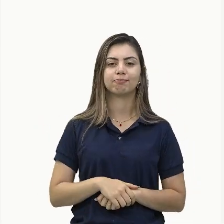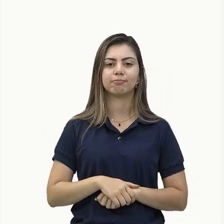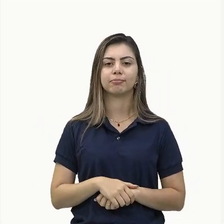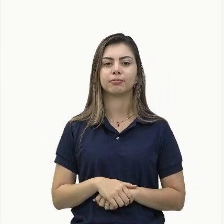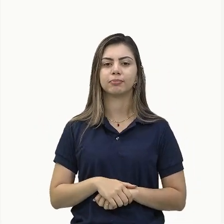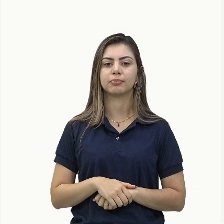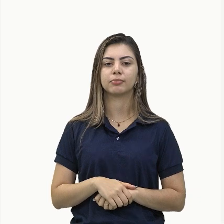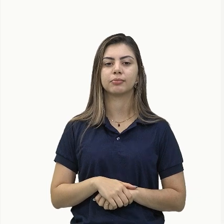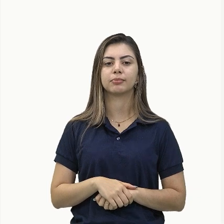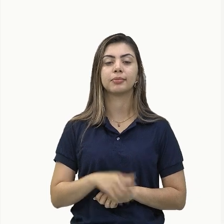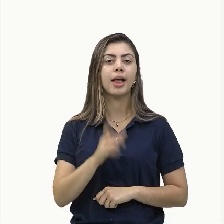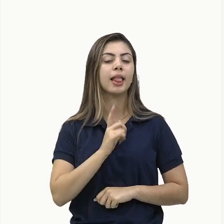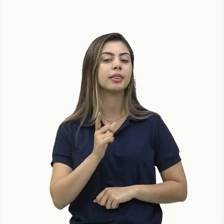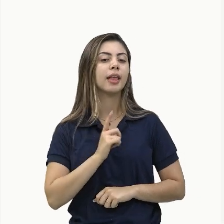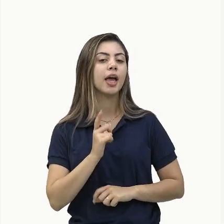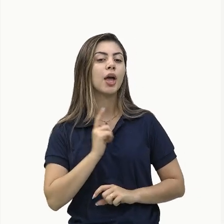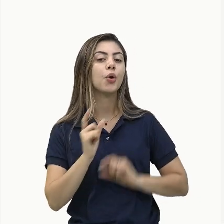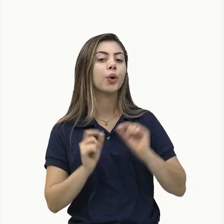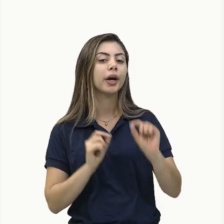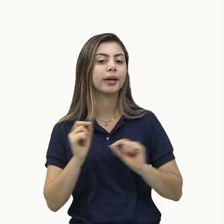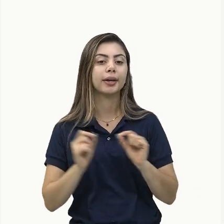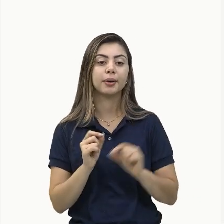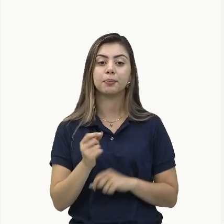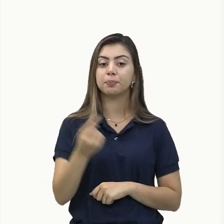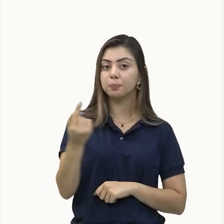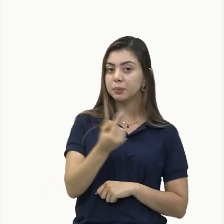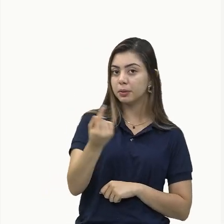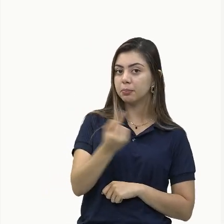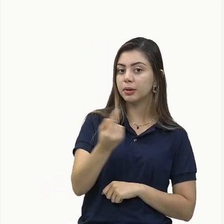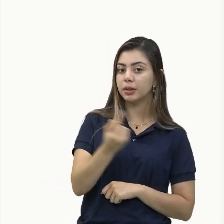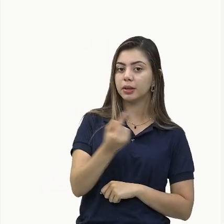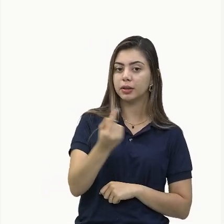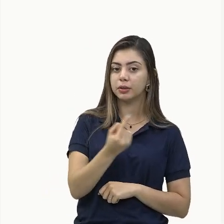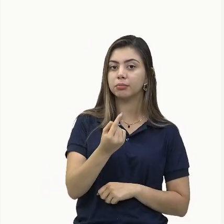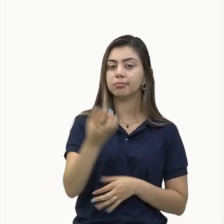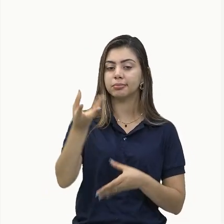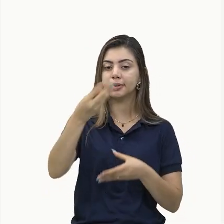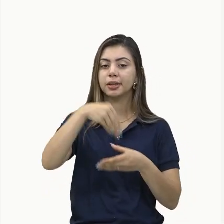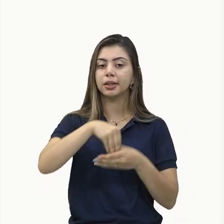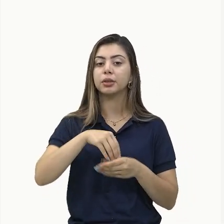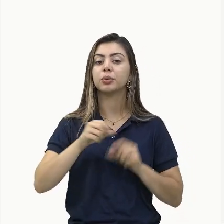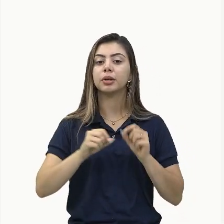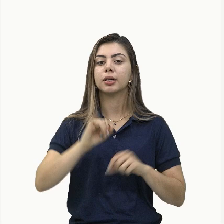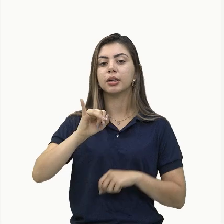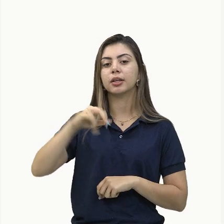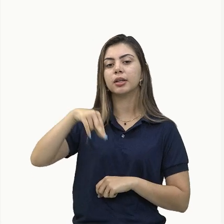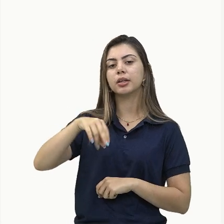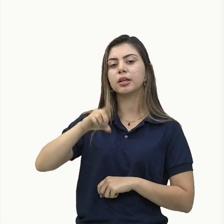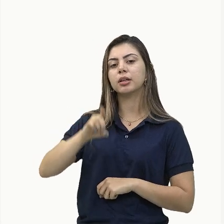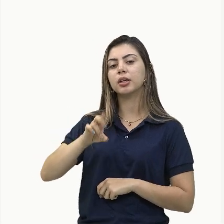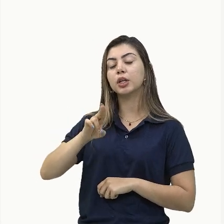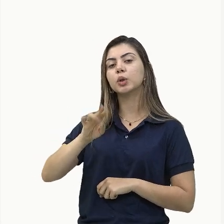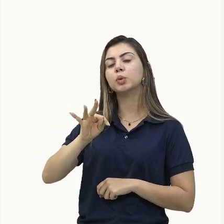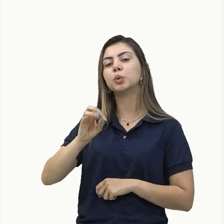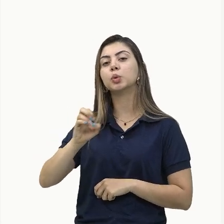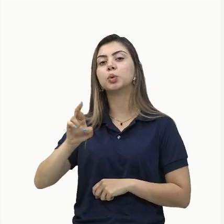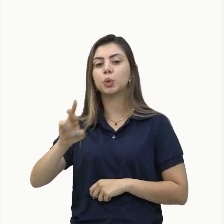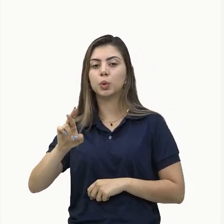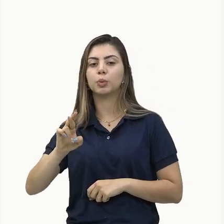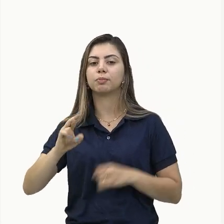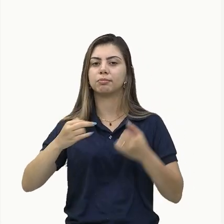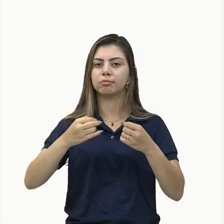Você tem aqui, ó, o primeiro deles é o indutor. E o que é o indutor? O indutor, você